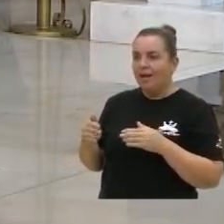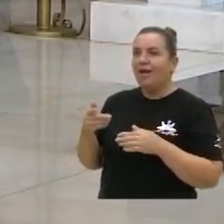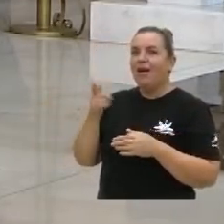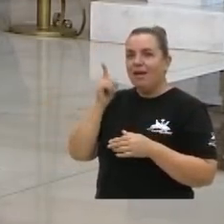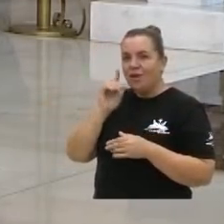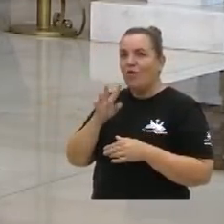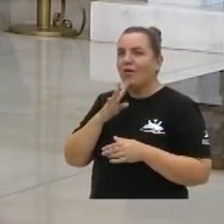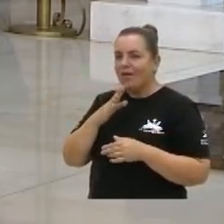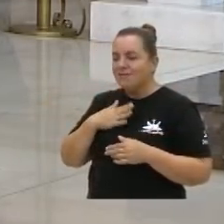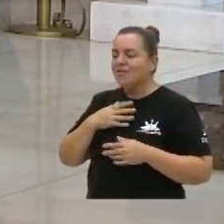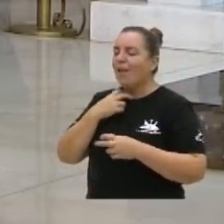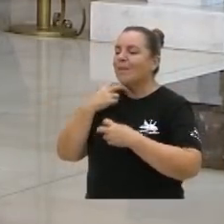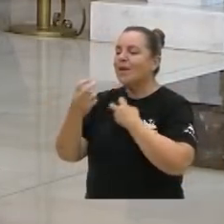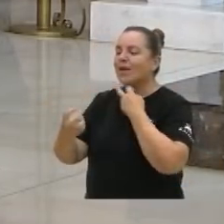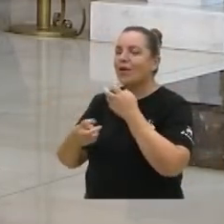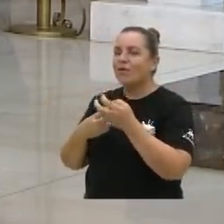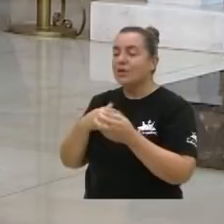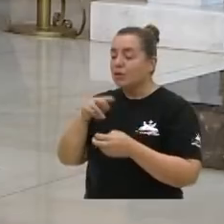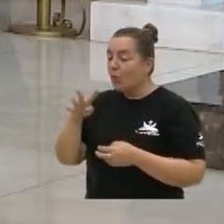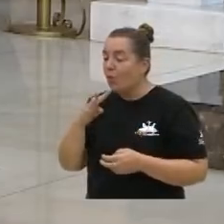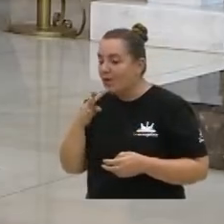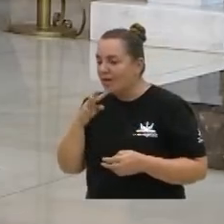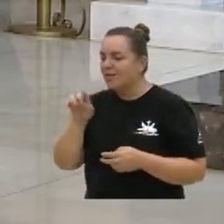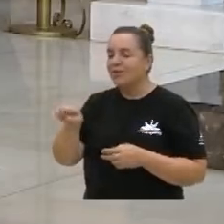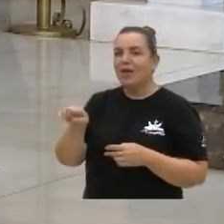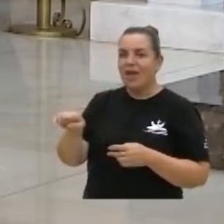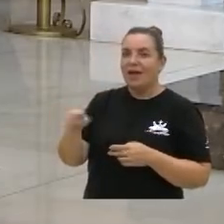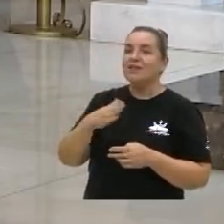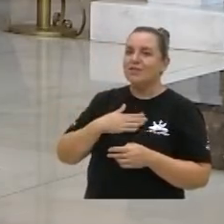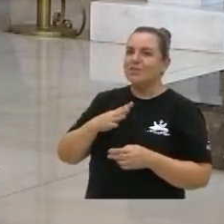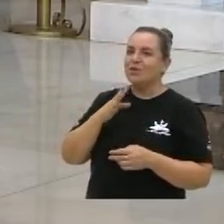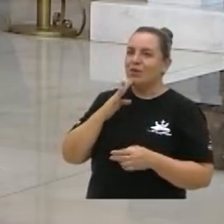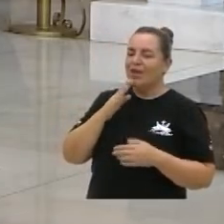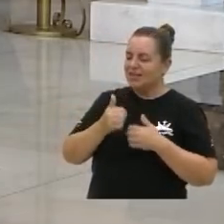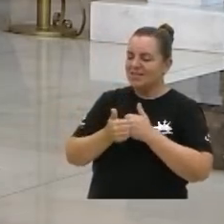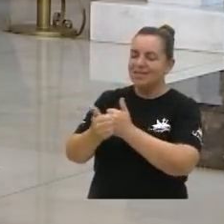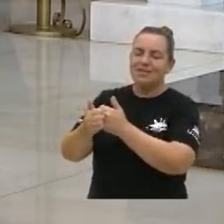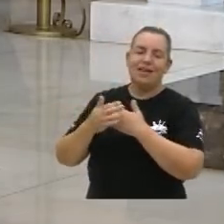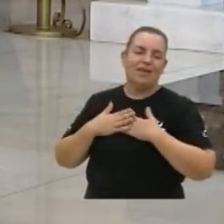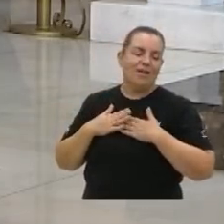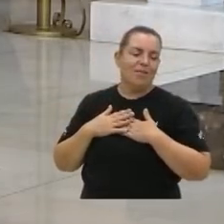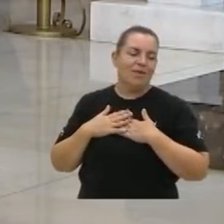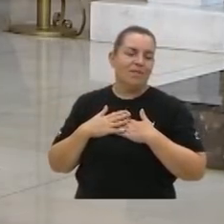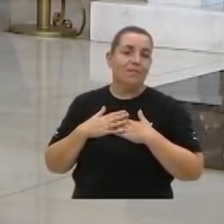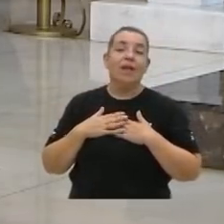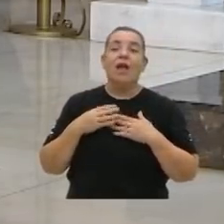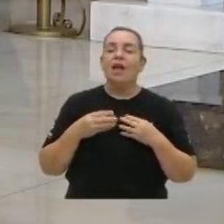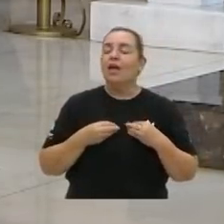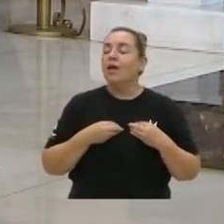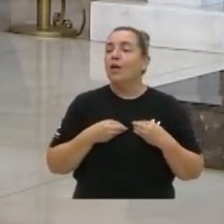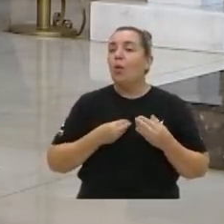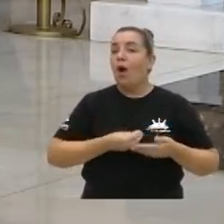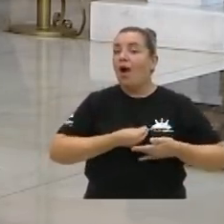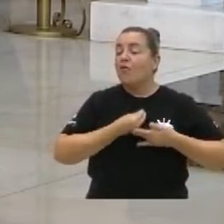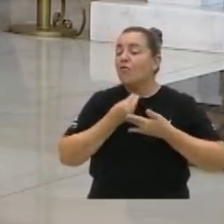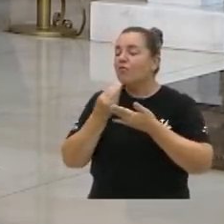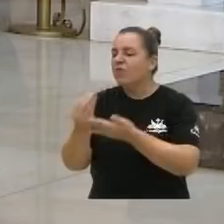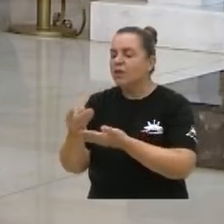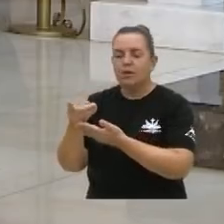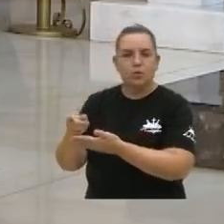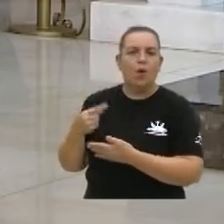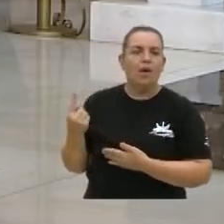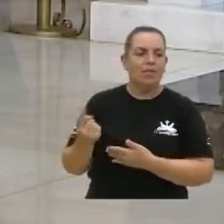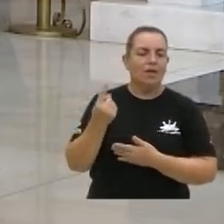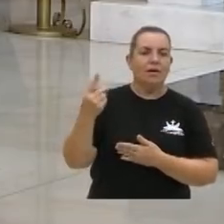voz, eu as conheço e elas me seguem. Eu dou-lhes a vida